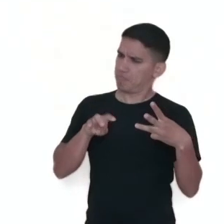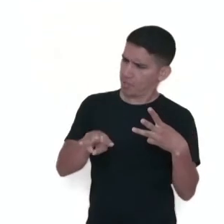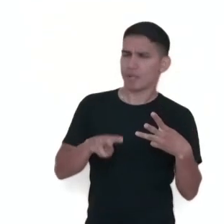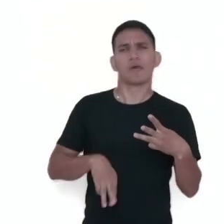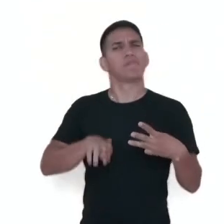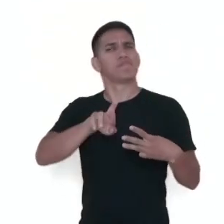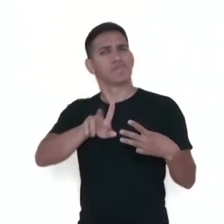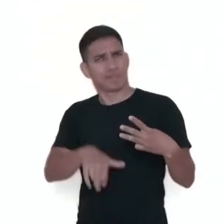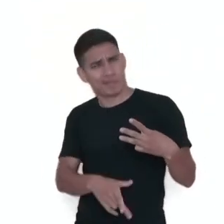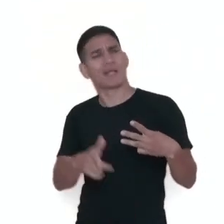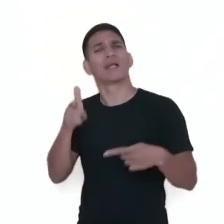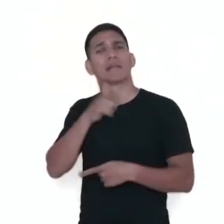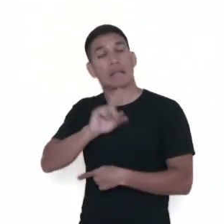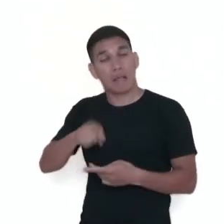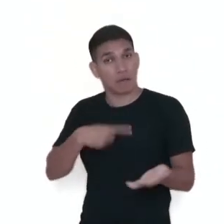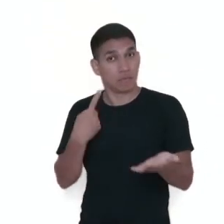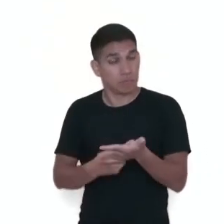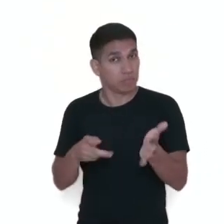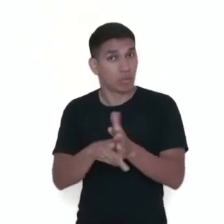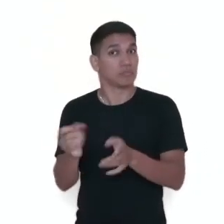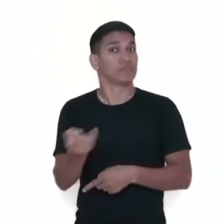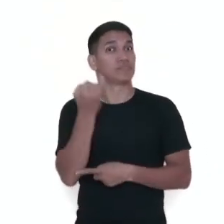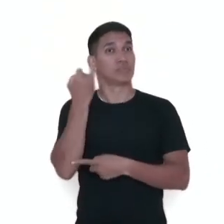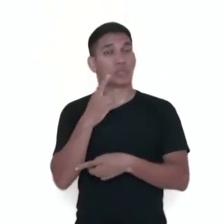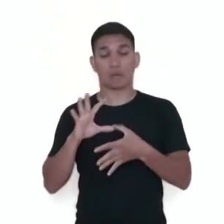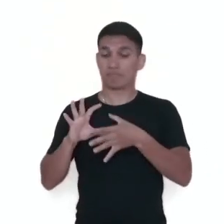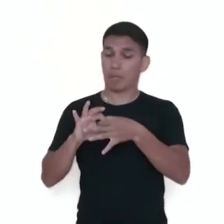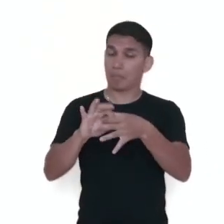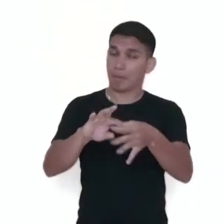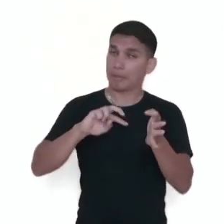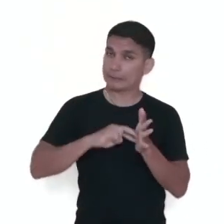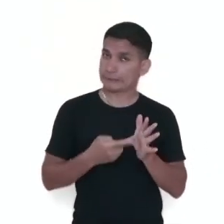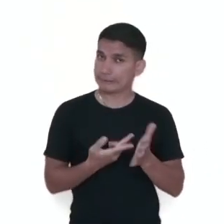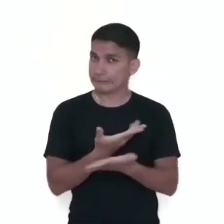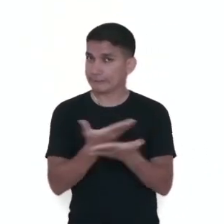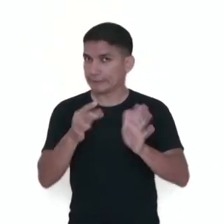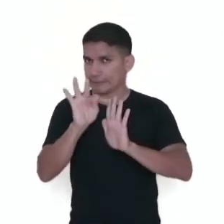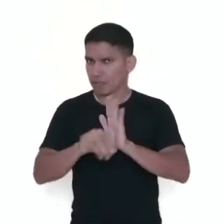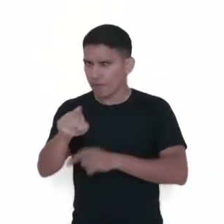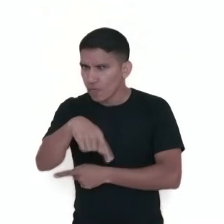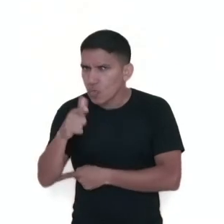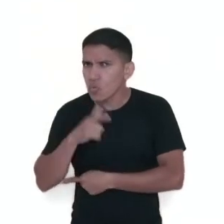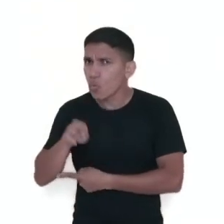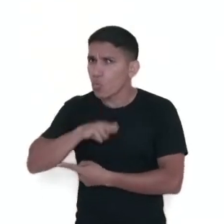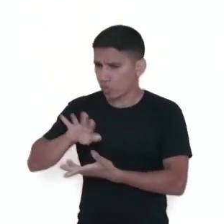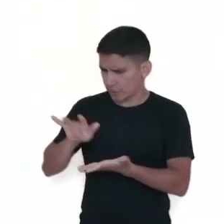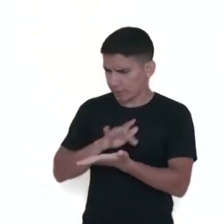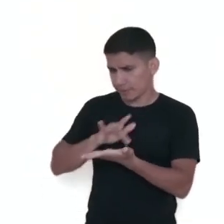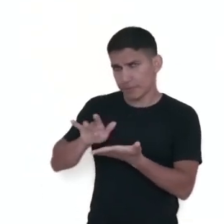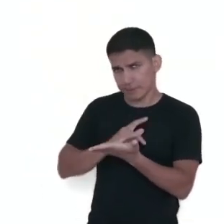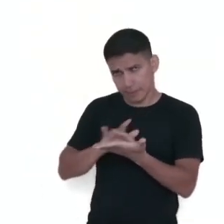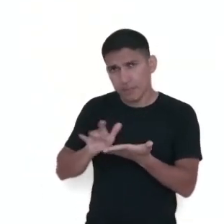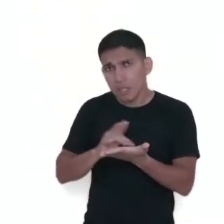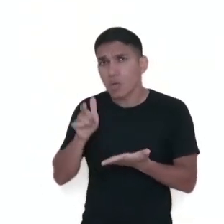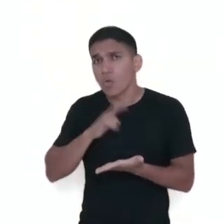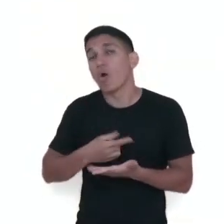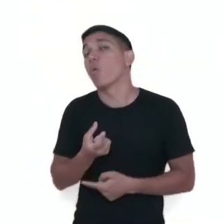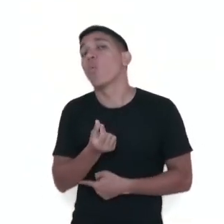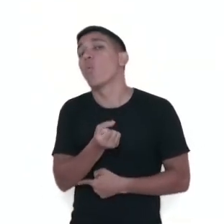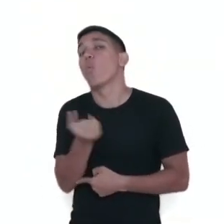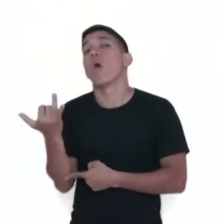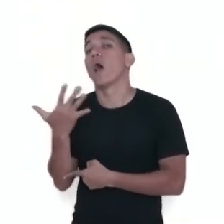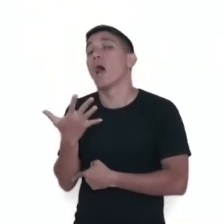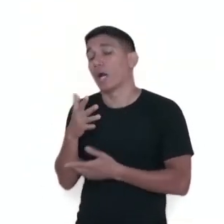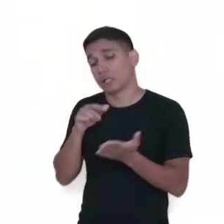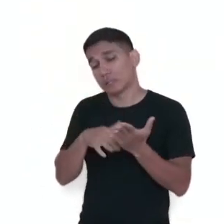reticências são determinantes na produção do sentido do texto. E você, usa muito seu celular? Consegue ficar quanto tempo sem